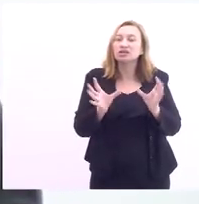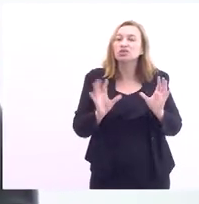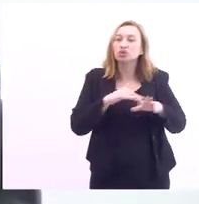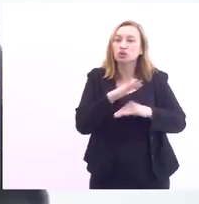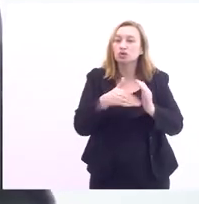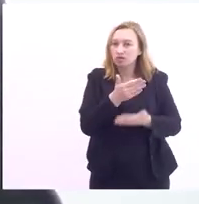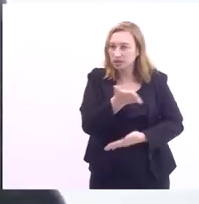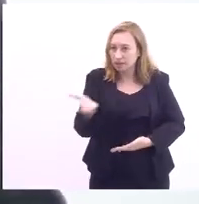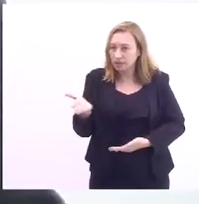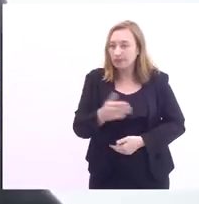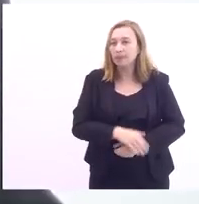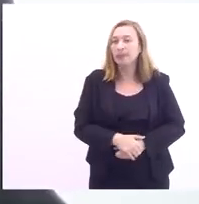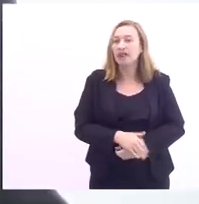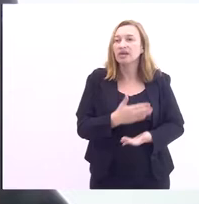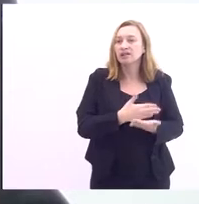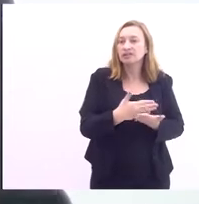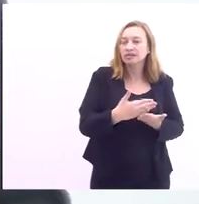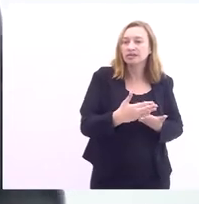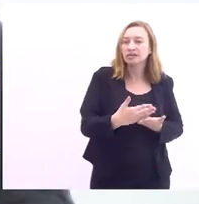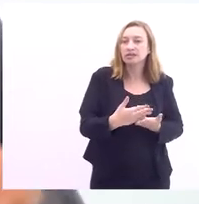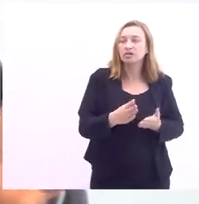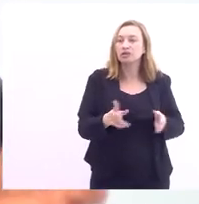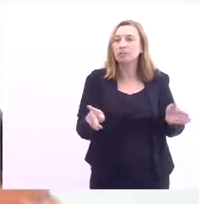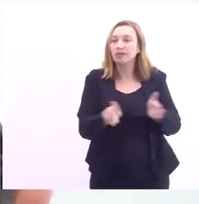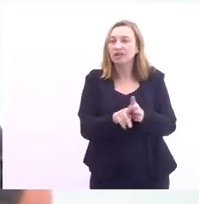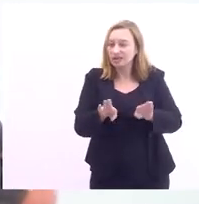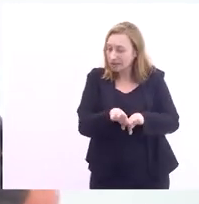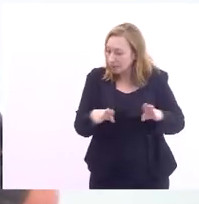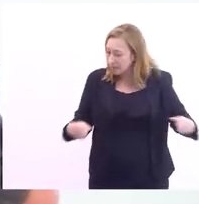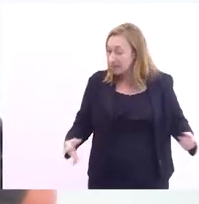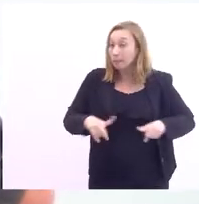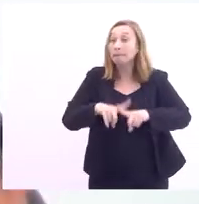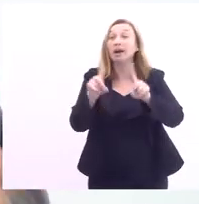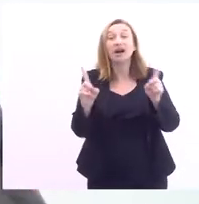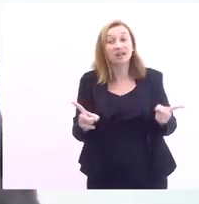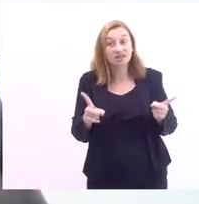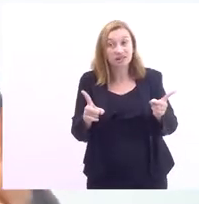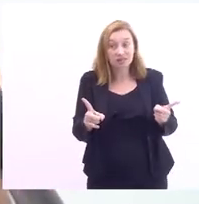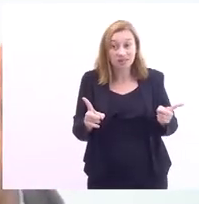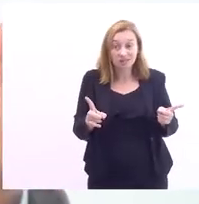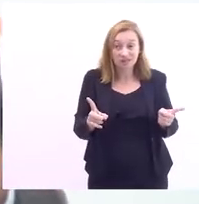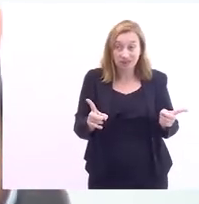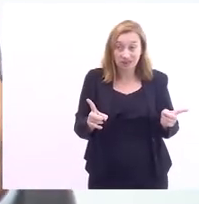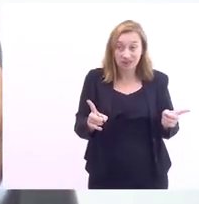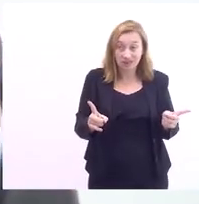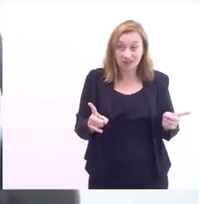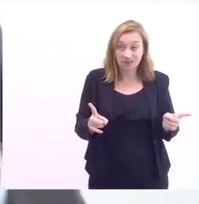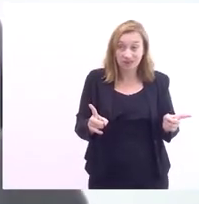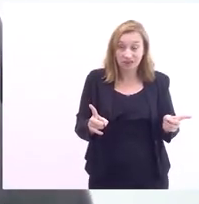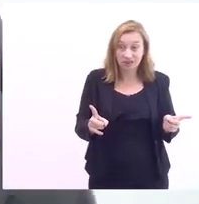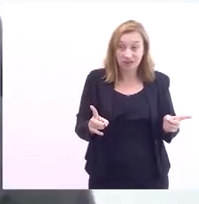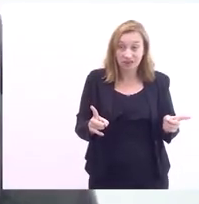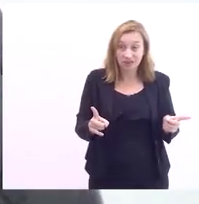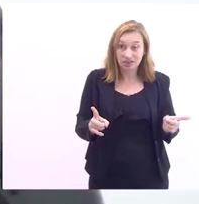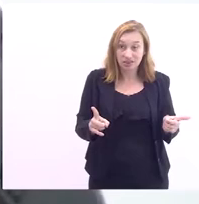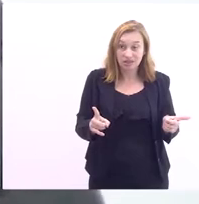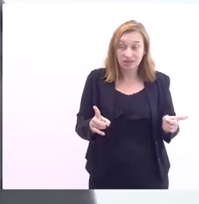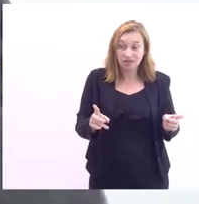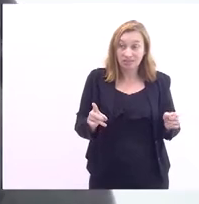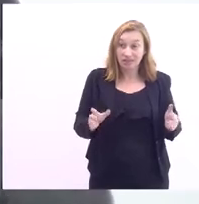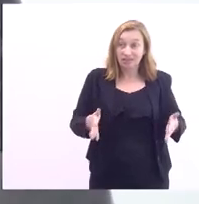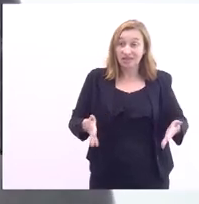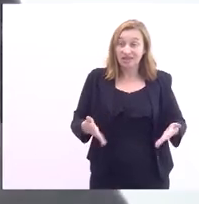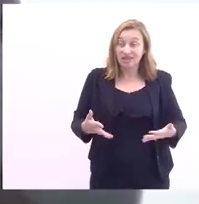comunidade. Eu ia começar pelos membros da mesa, mas um dos mais